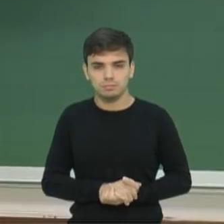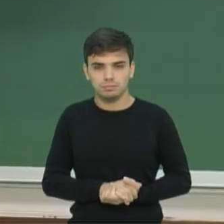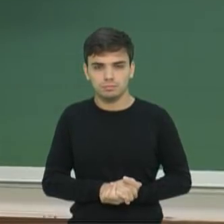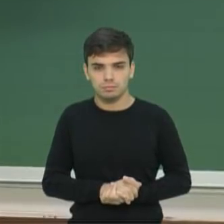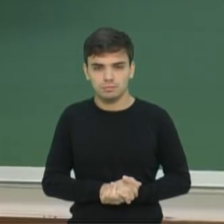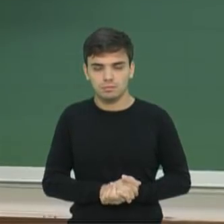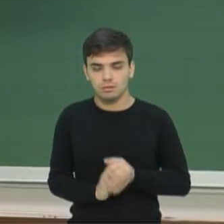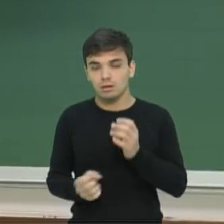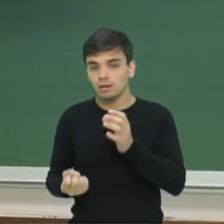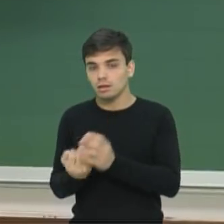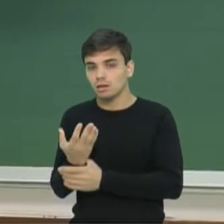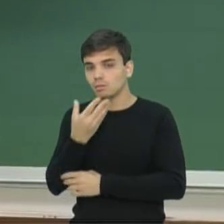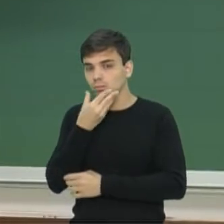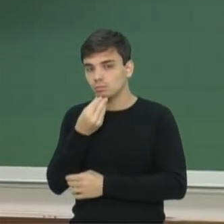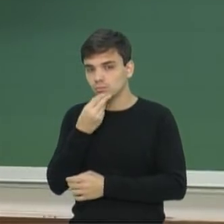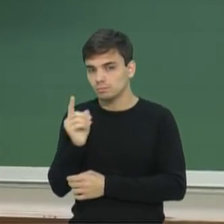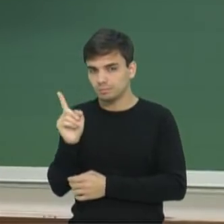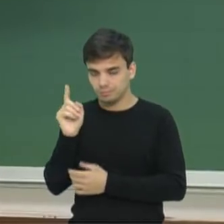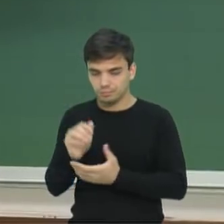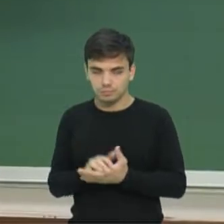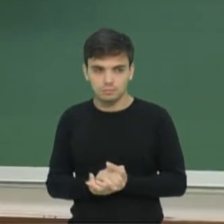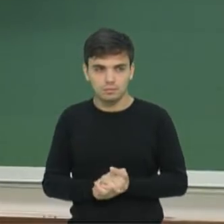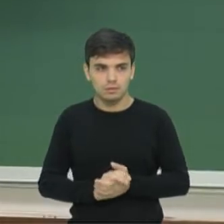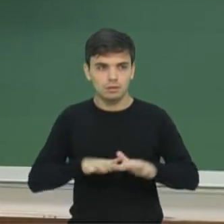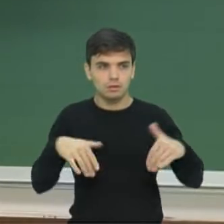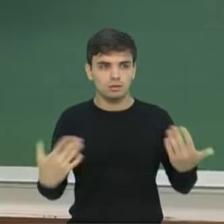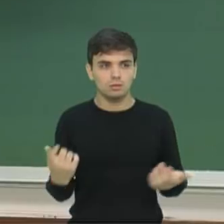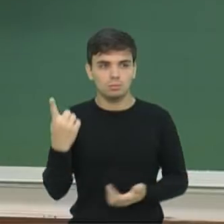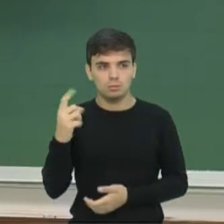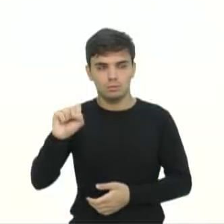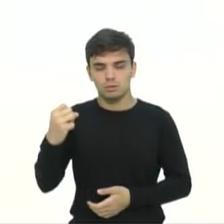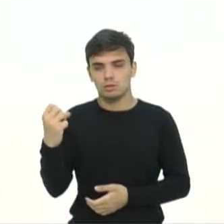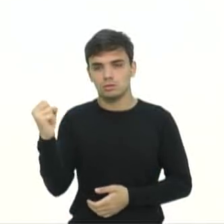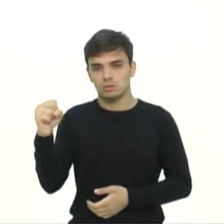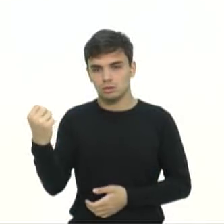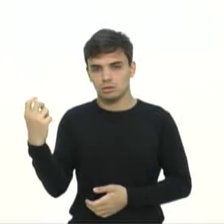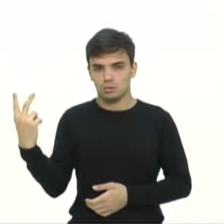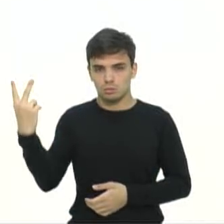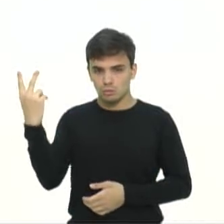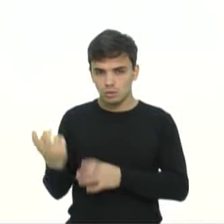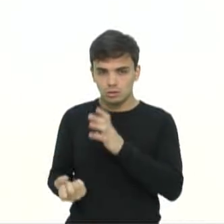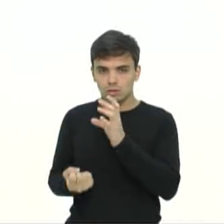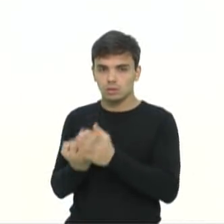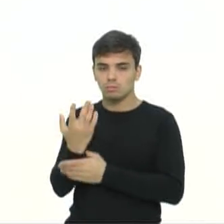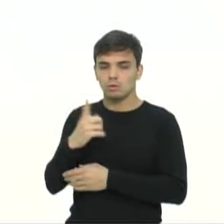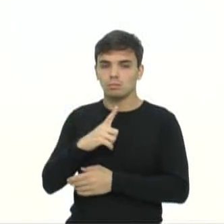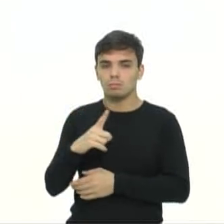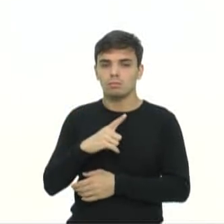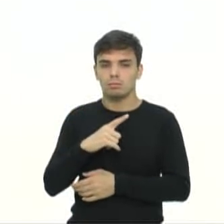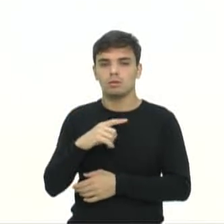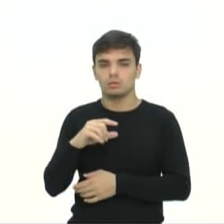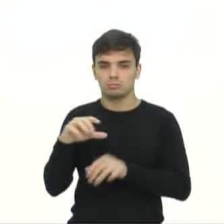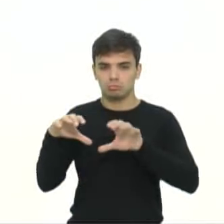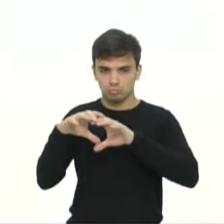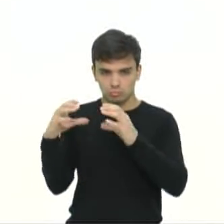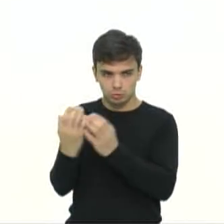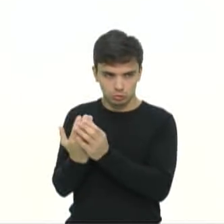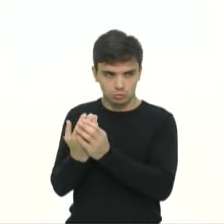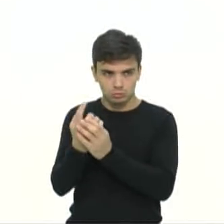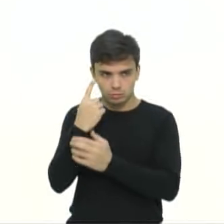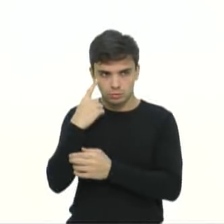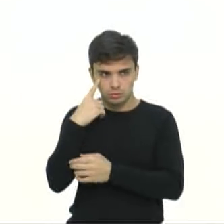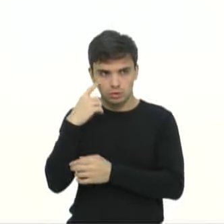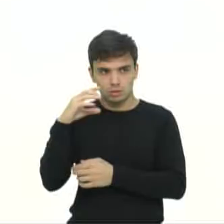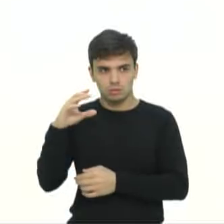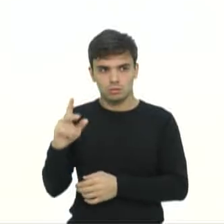Jigoro Kano. Então em 1882 ele funda o Instituto Kodokan, que desde o